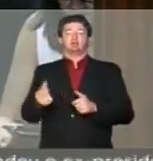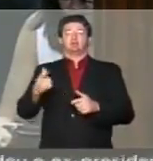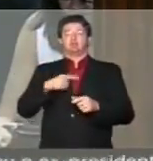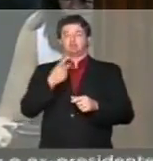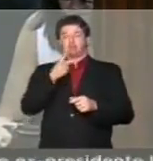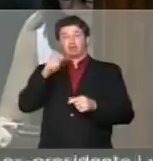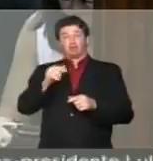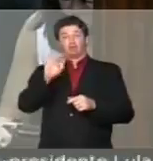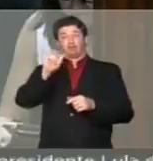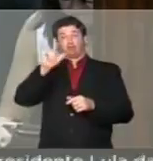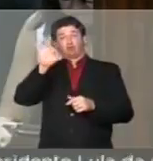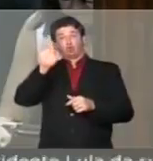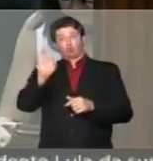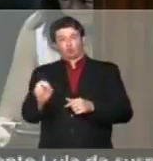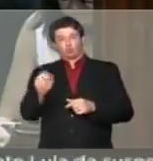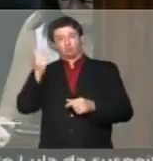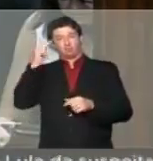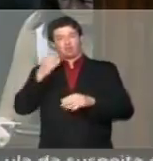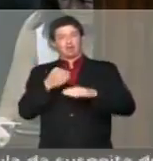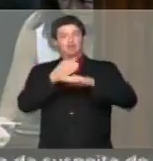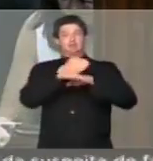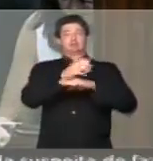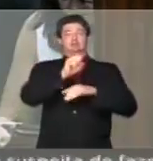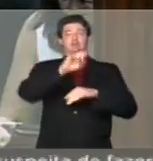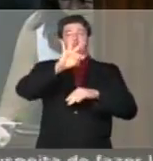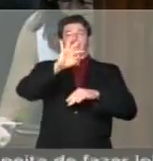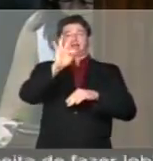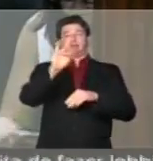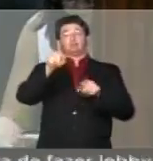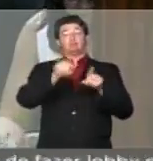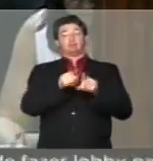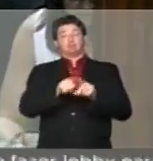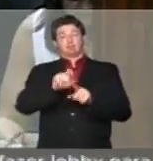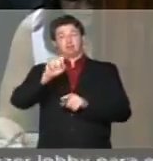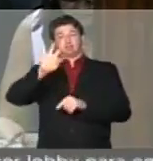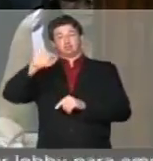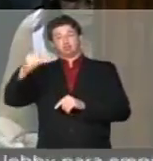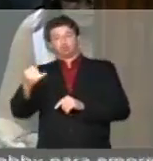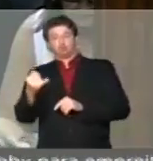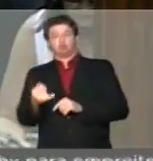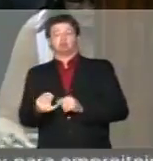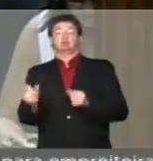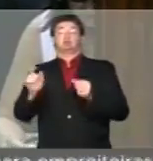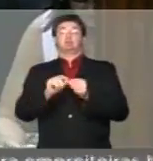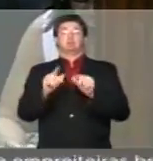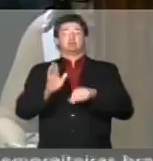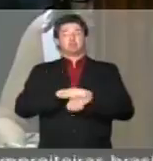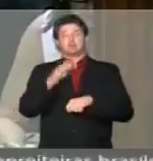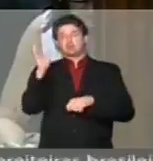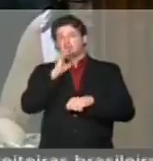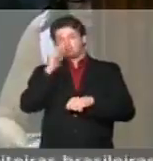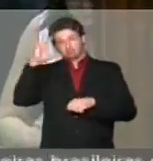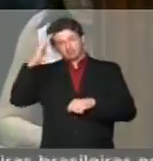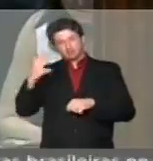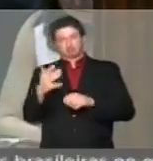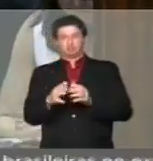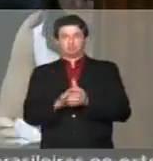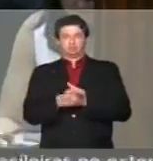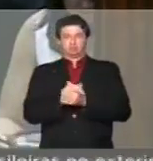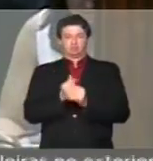um filtro importante para o acesso ao STF e ao STJ, tornando mais célere a